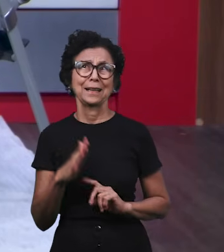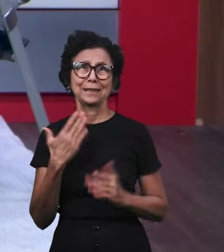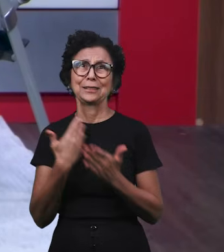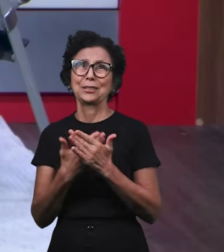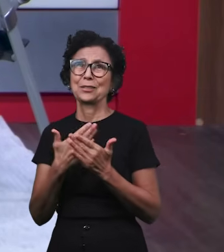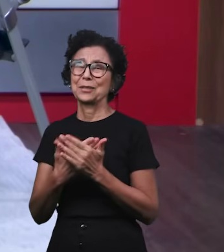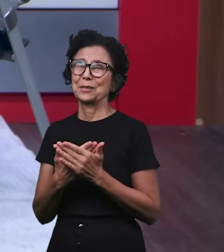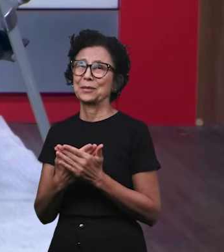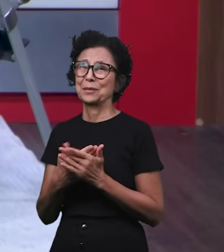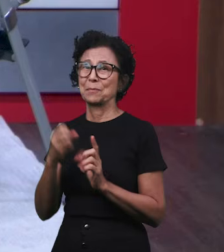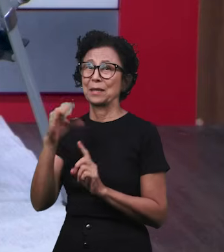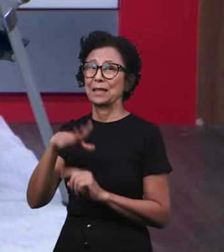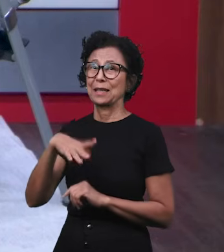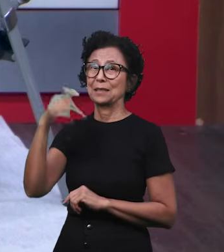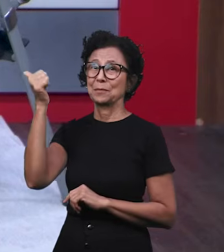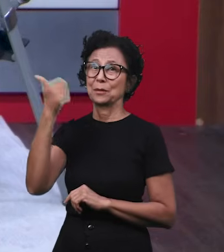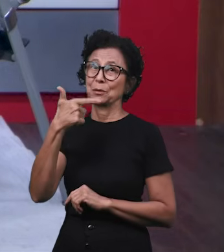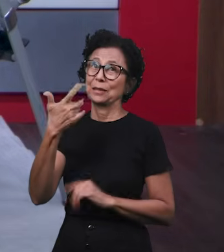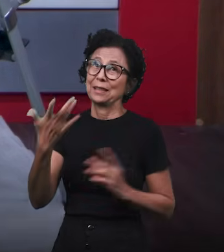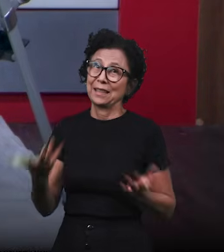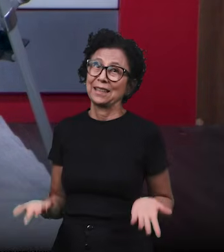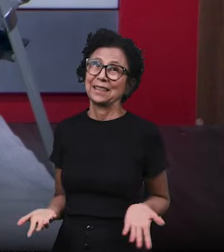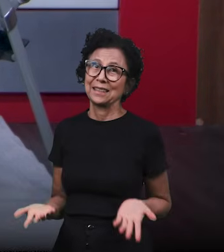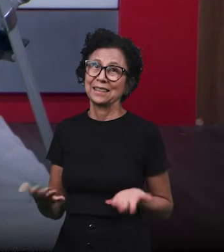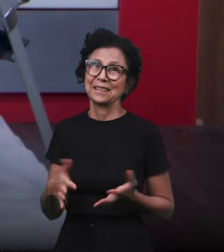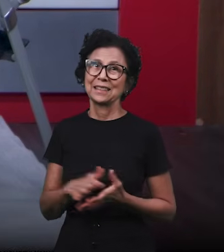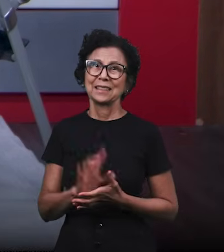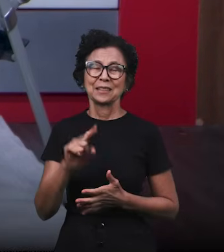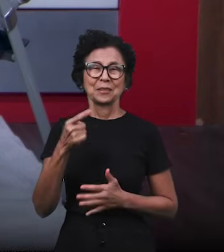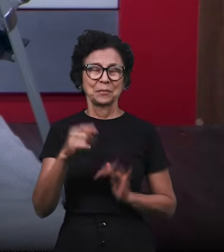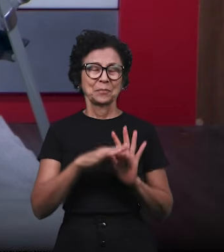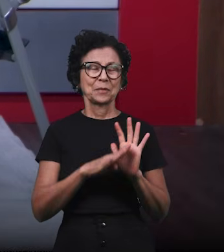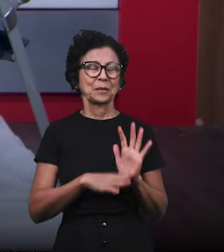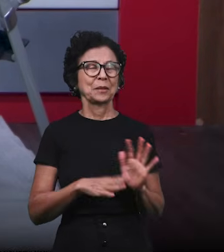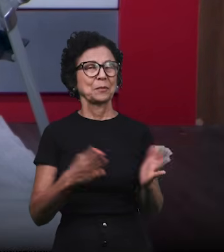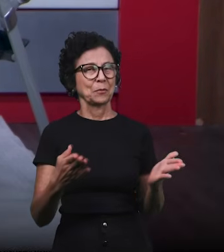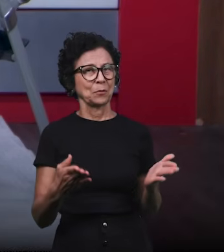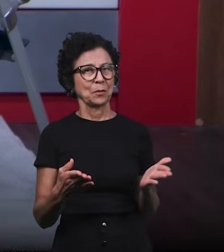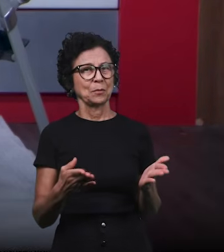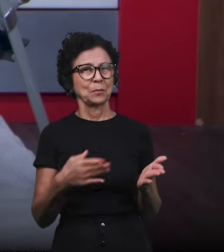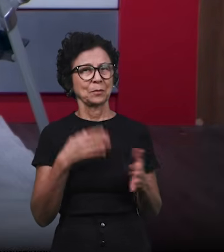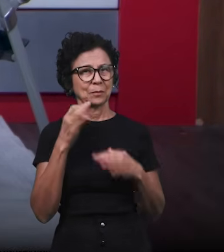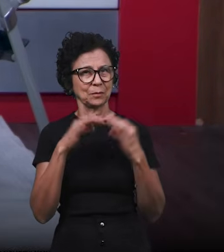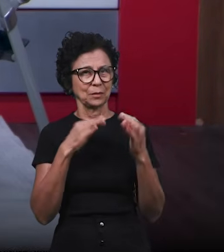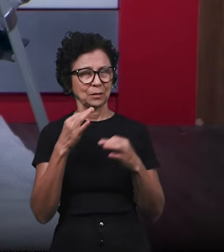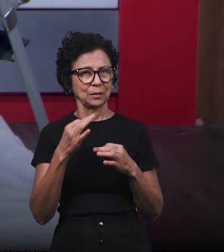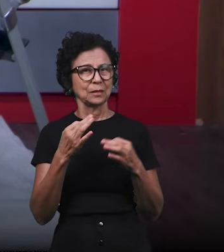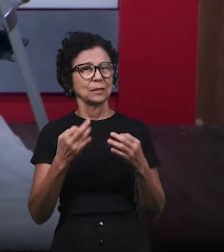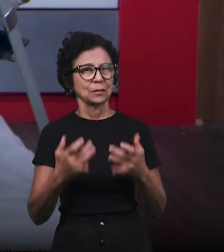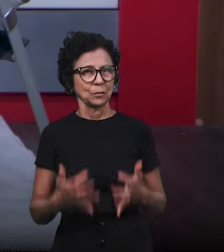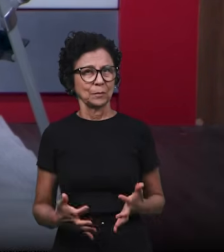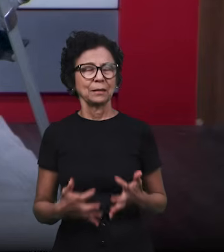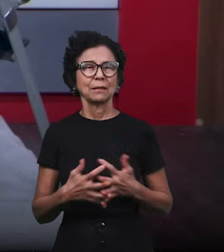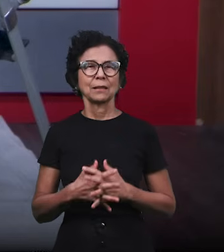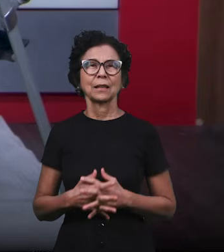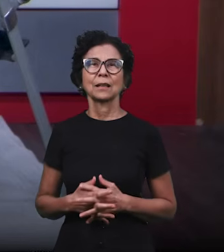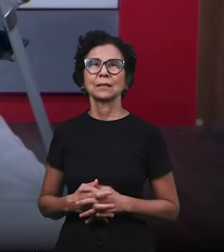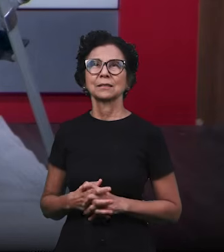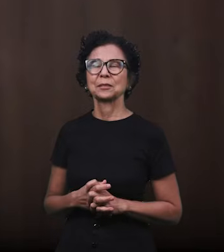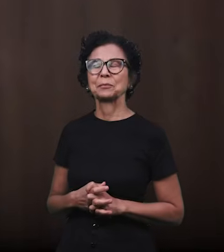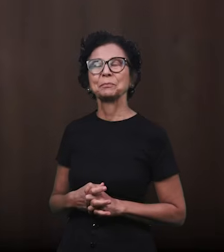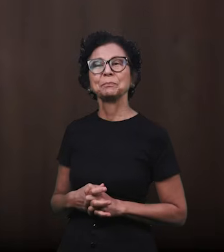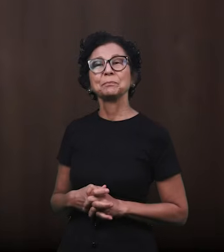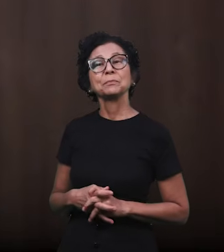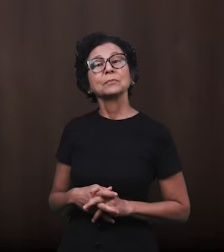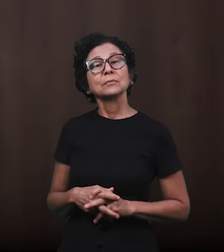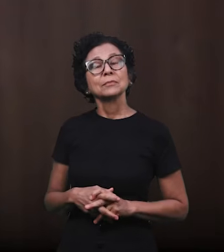a graça é superior. A graça é superior e nós vamos trazer isso no próximo episódio, né? Sim. Vamos estudar também, vamos dar continuidade aos estudos e vamos trazer